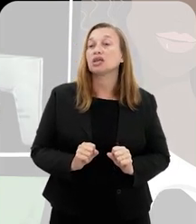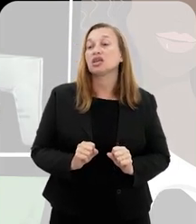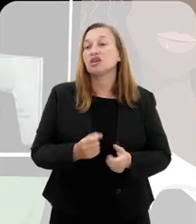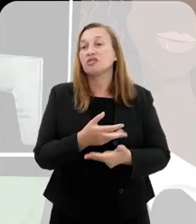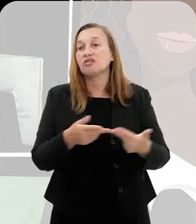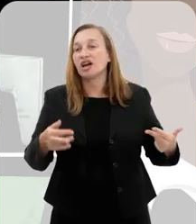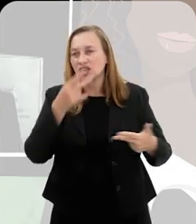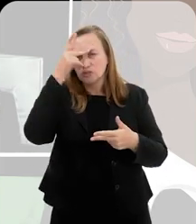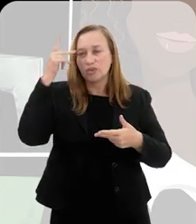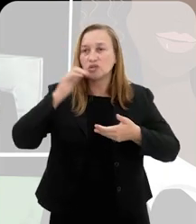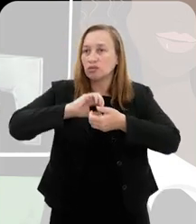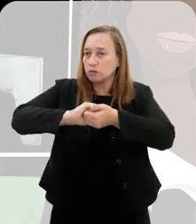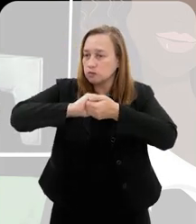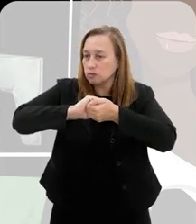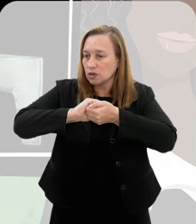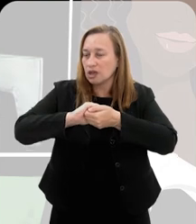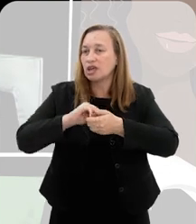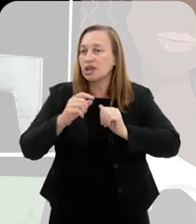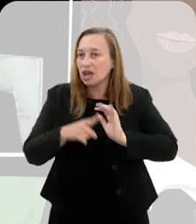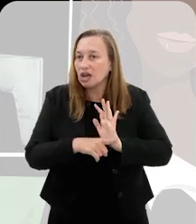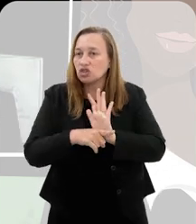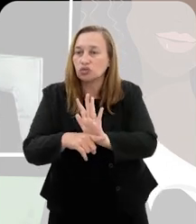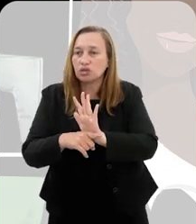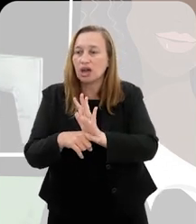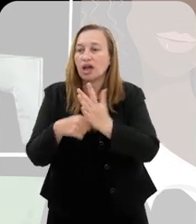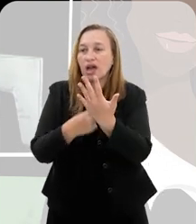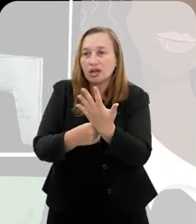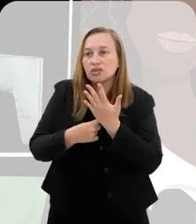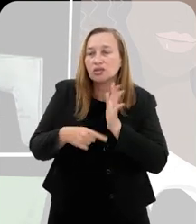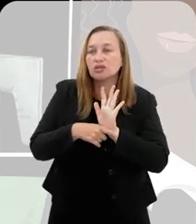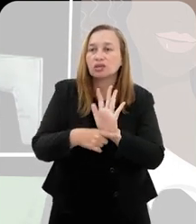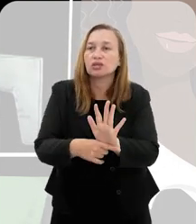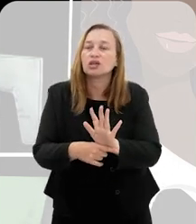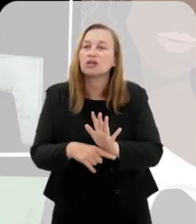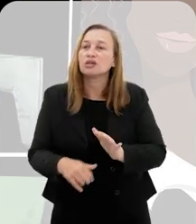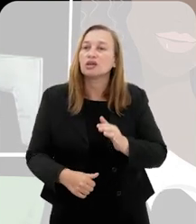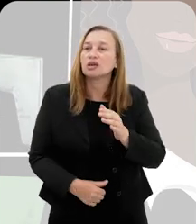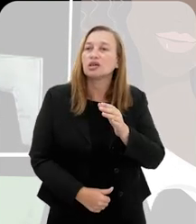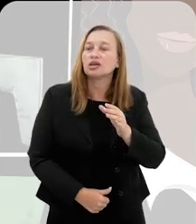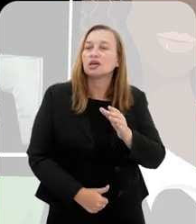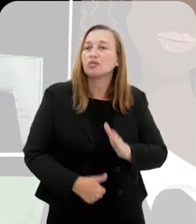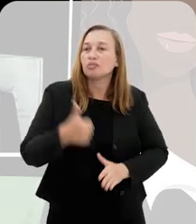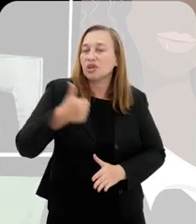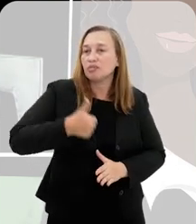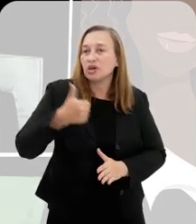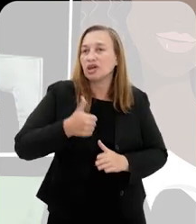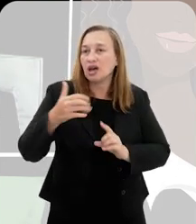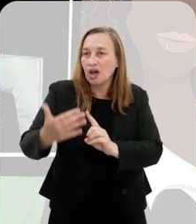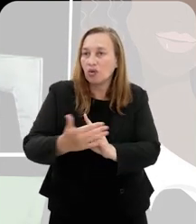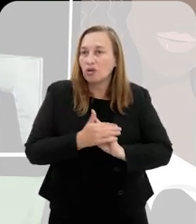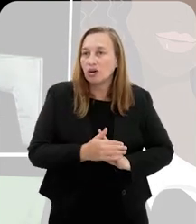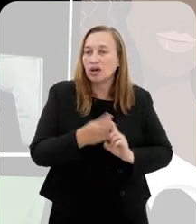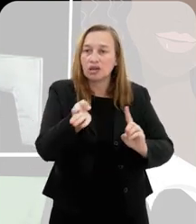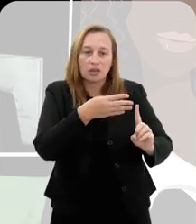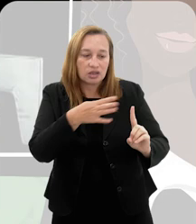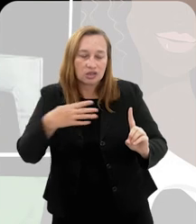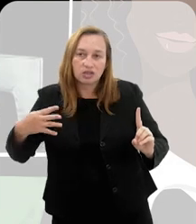a mão duplas, né, a duas mãos, a quatro mãos, nos autoajudar, né, e lançamos ali o